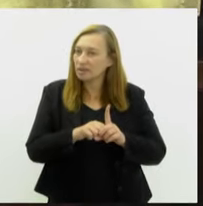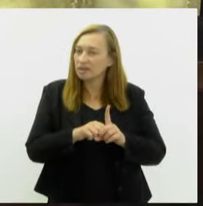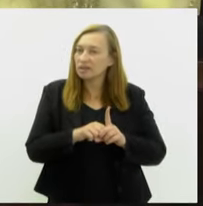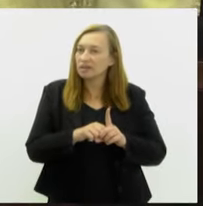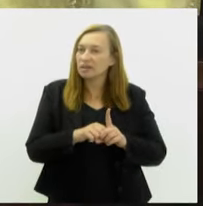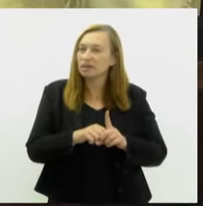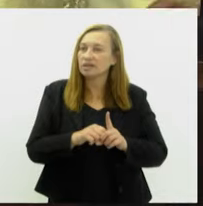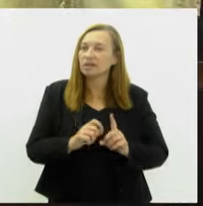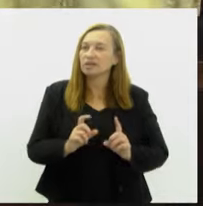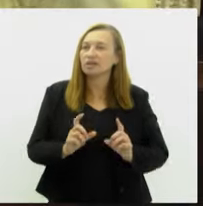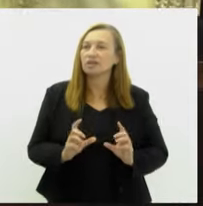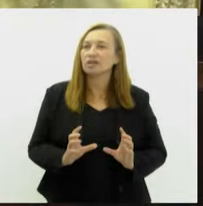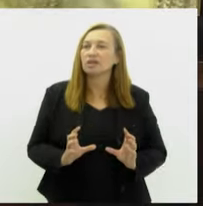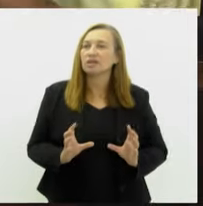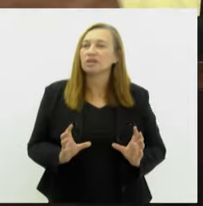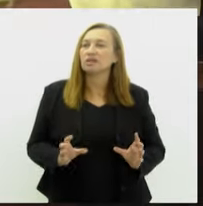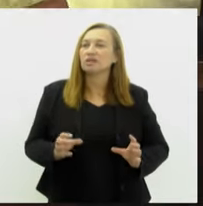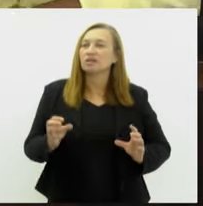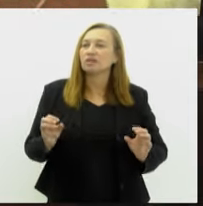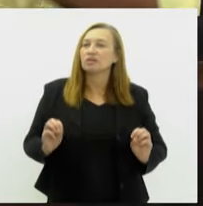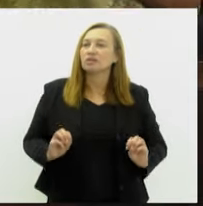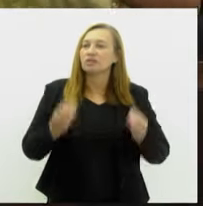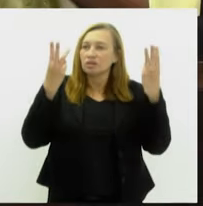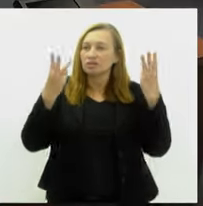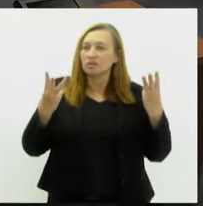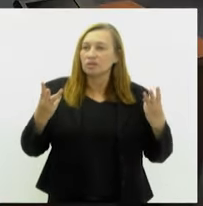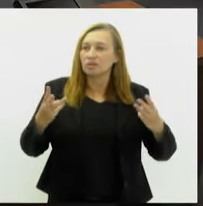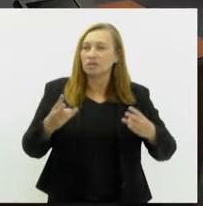bancada feminina, deram um show presidindo essa casa.